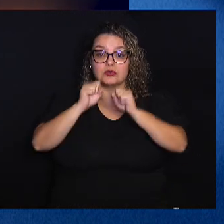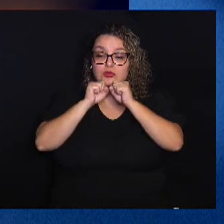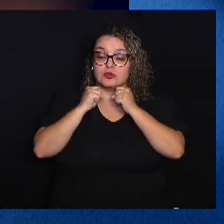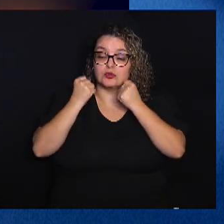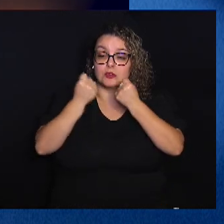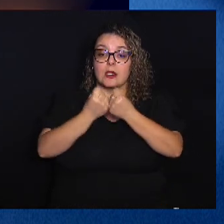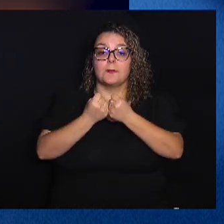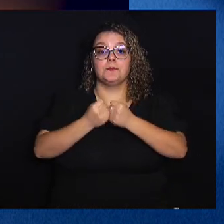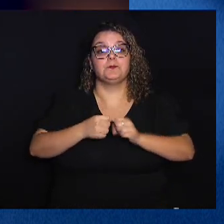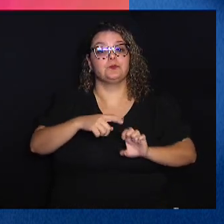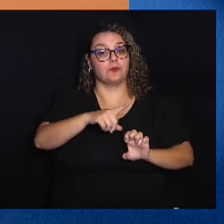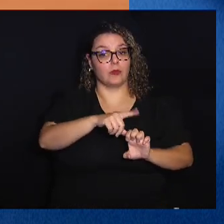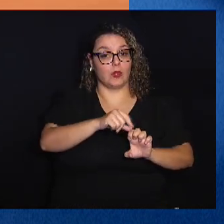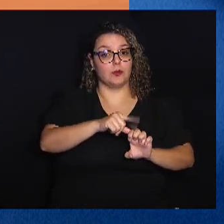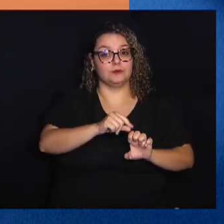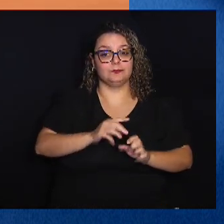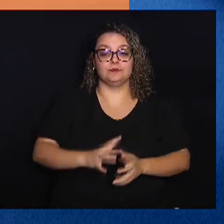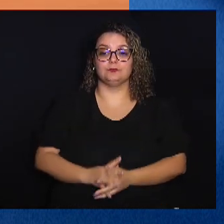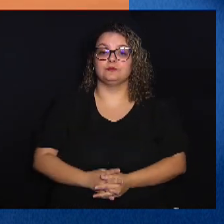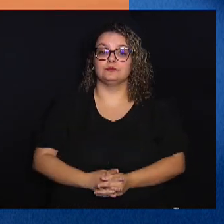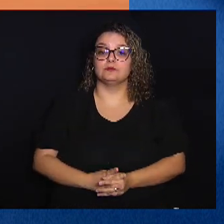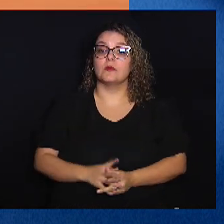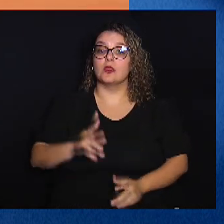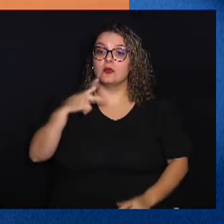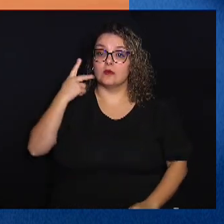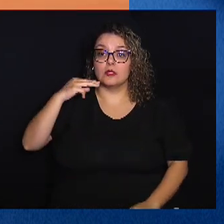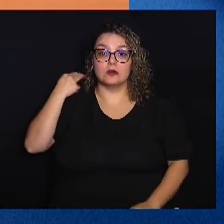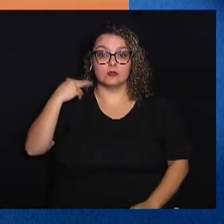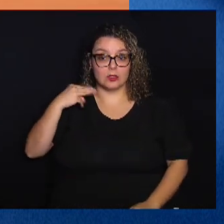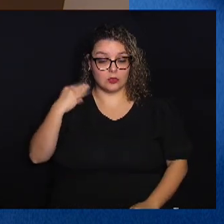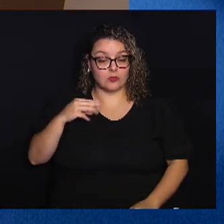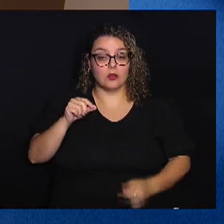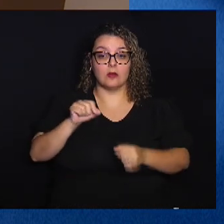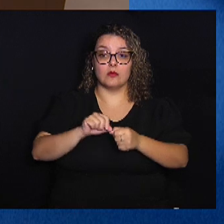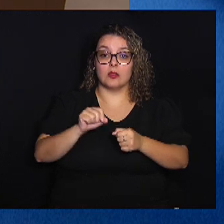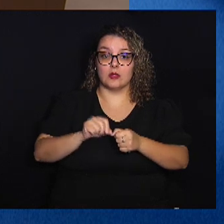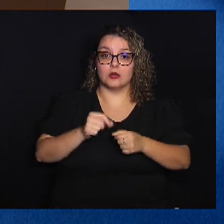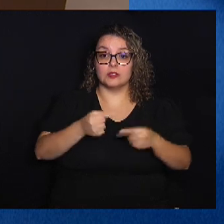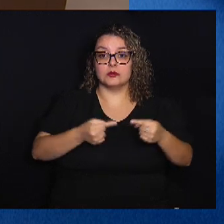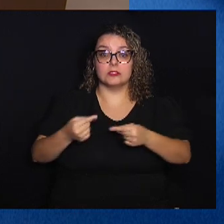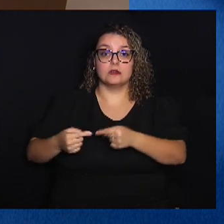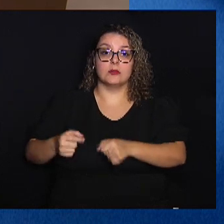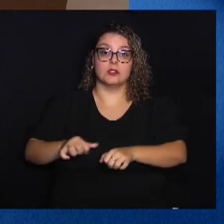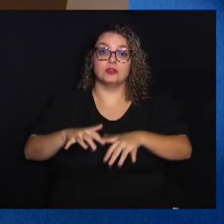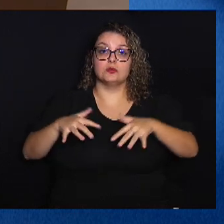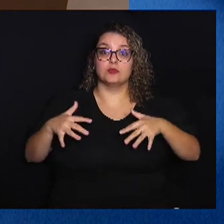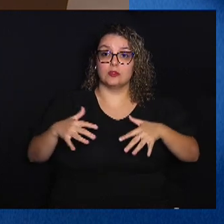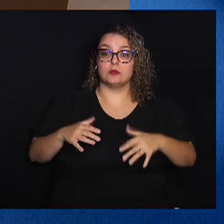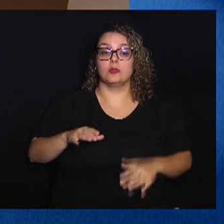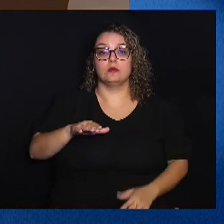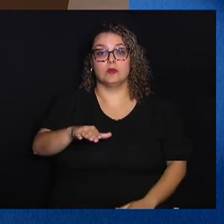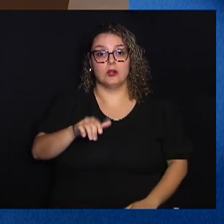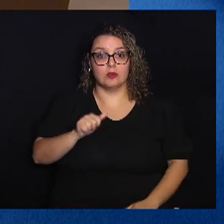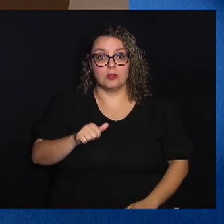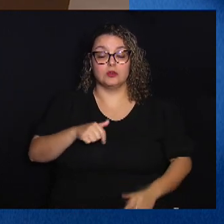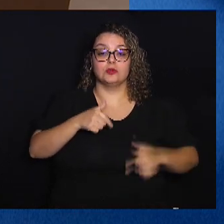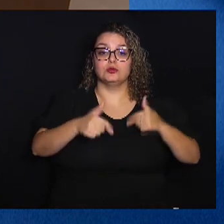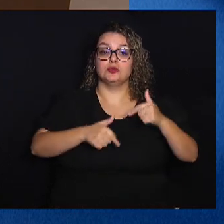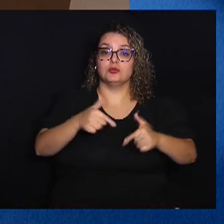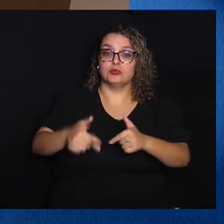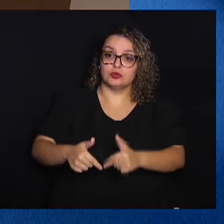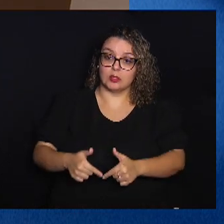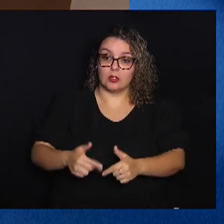sobre empreendedorismo. Vereadora Mariana Conte realiza debate público sobre a convocação dos